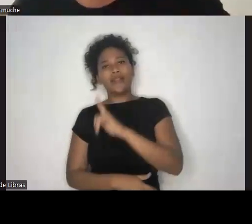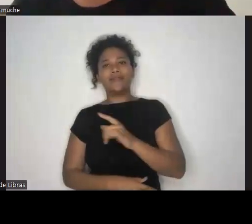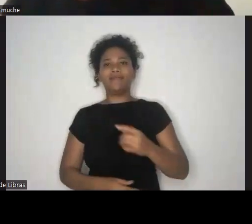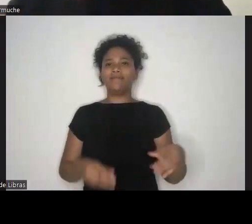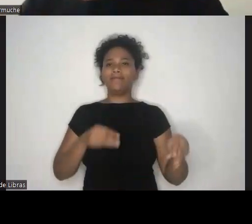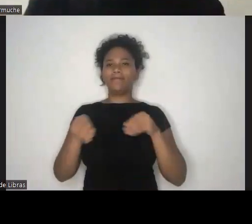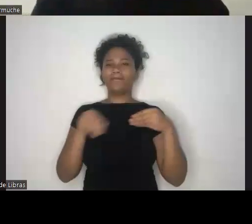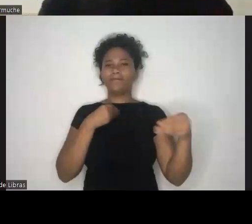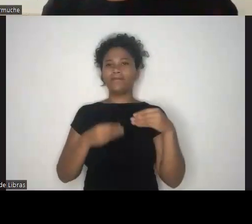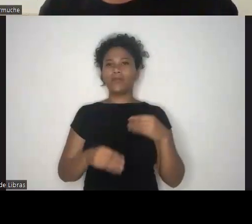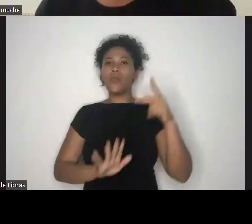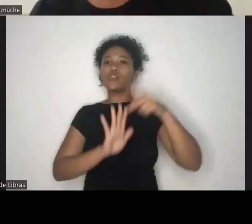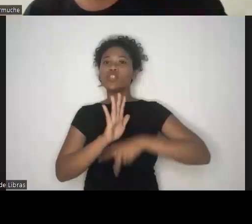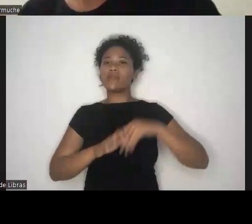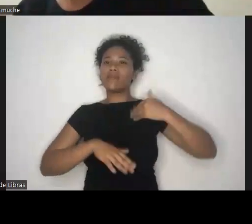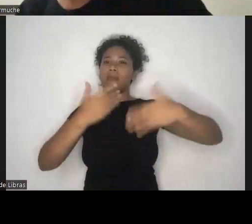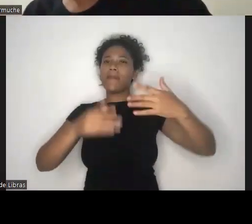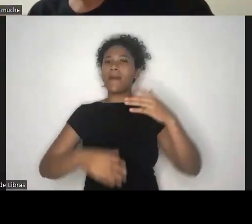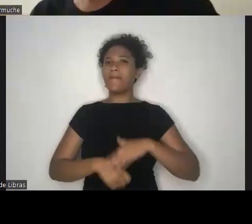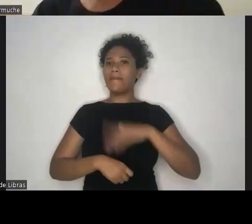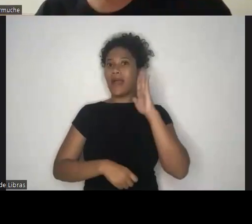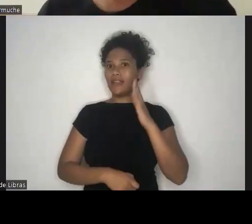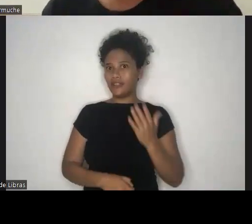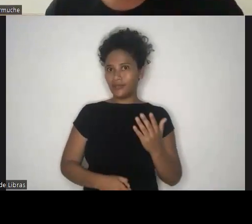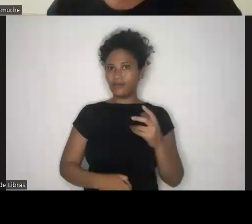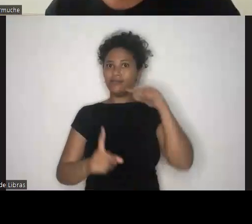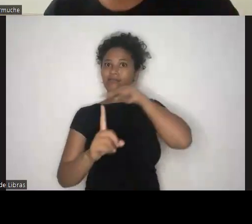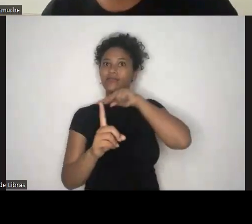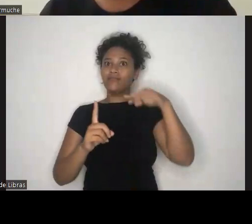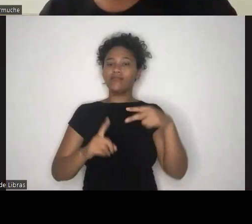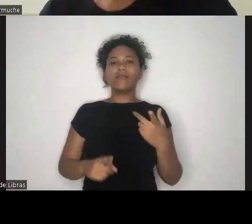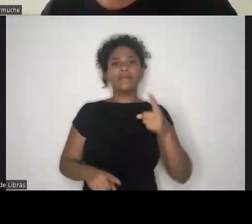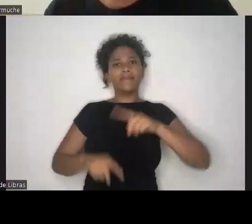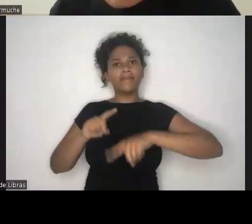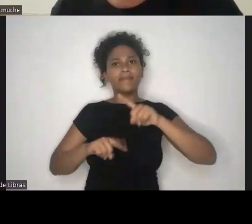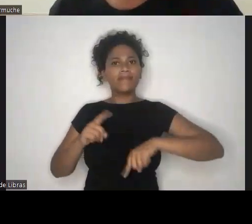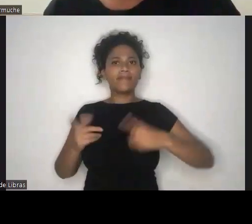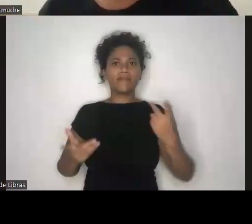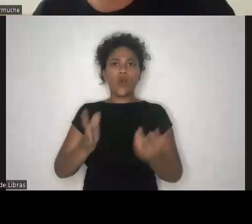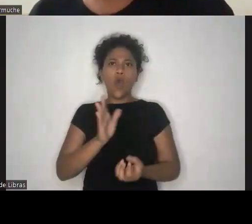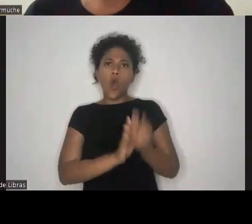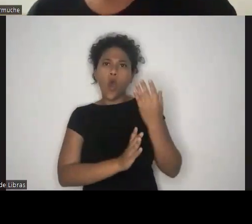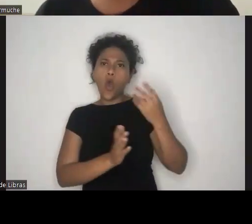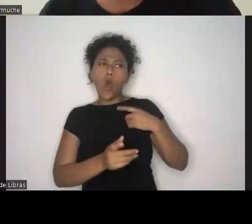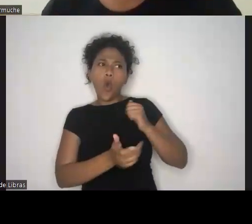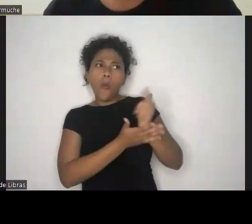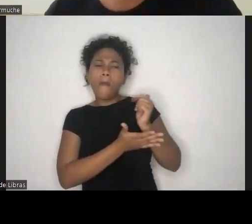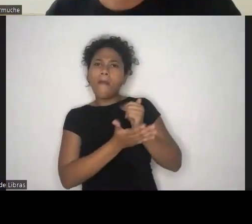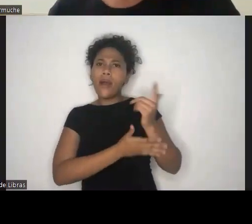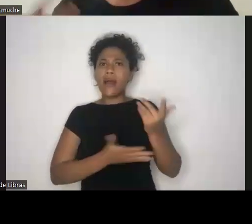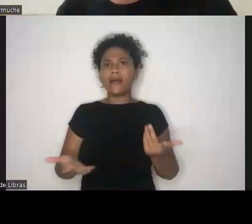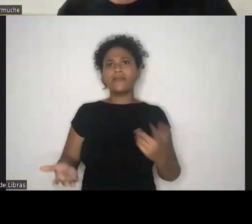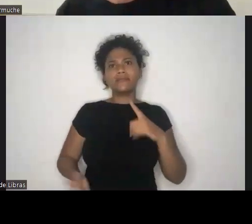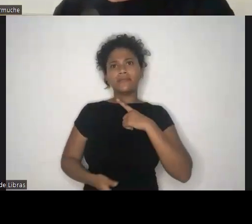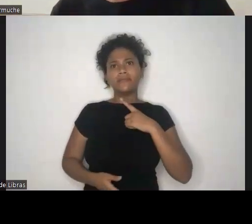projetos mais audaciosos do ponto de vista de material de compra né a gente tem recurso para executar